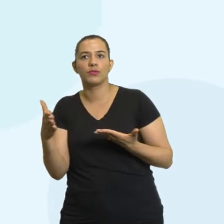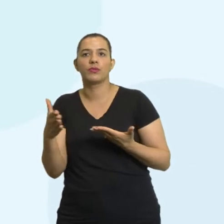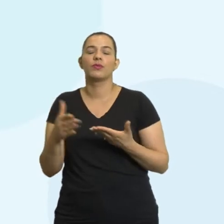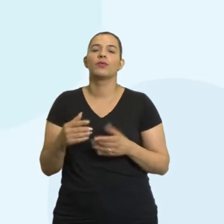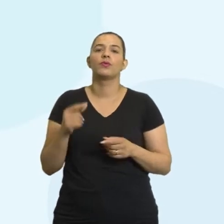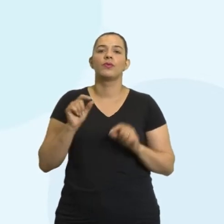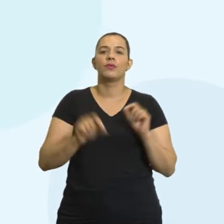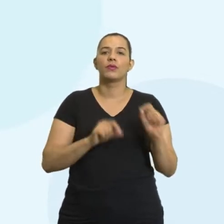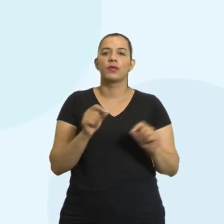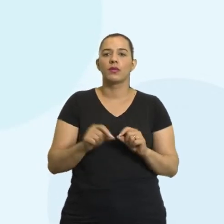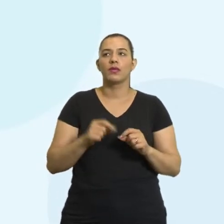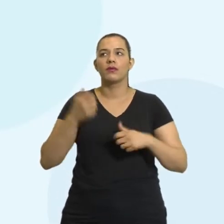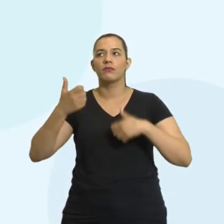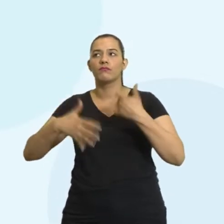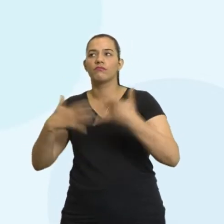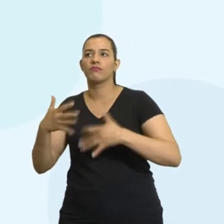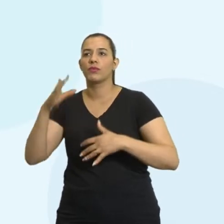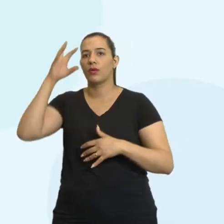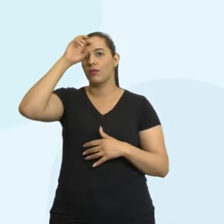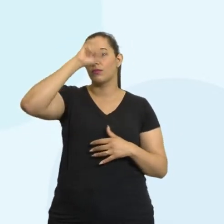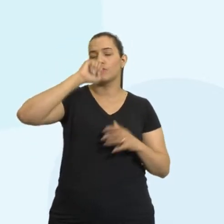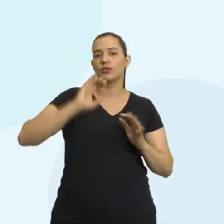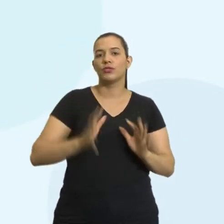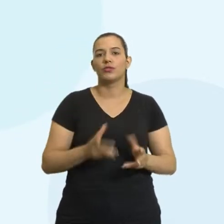vai permitir